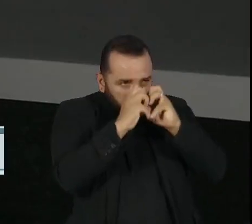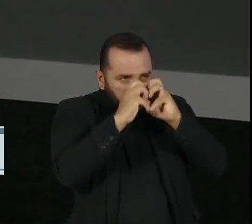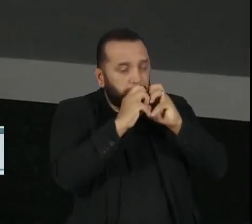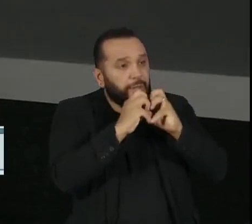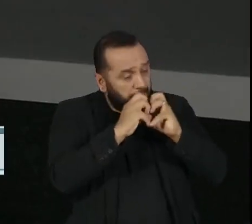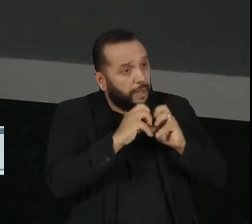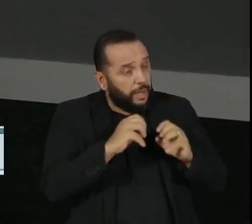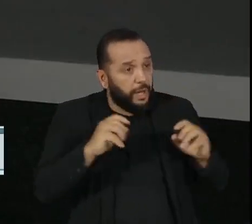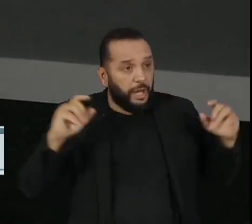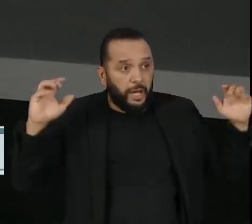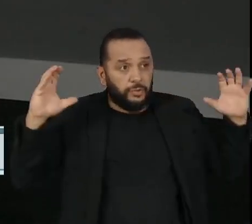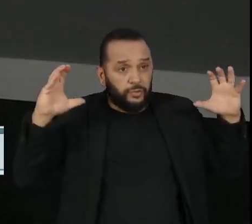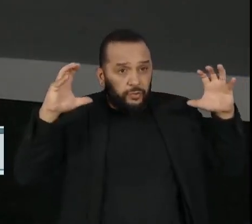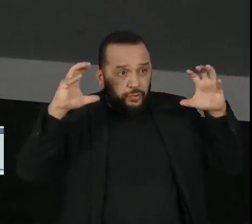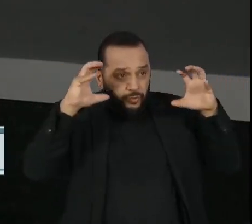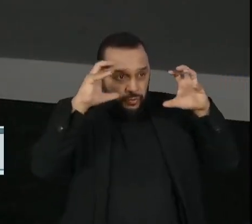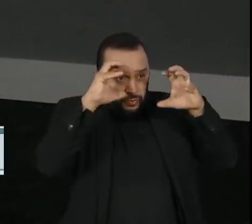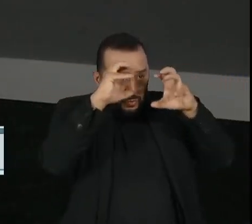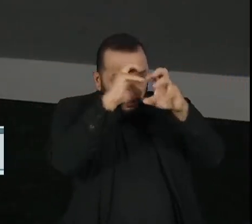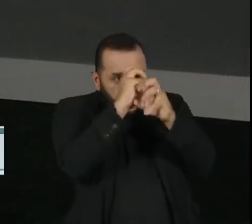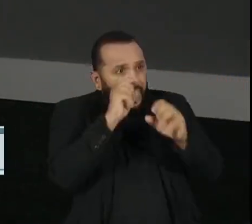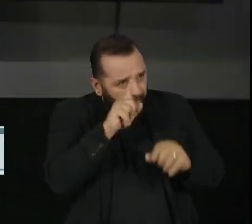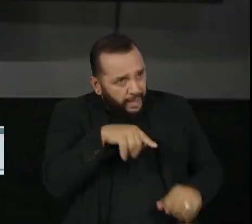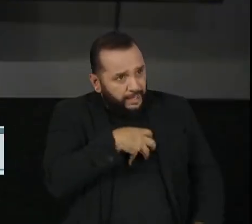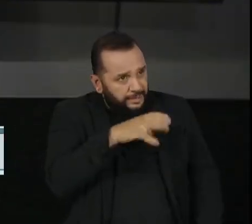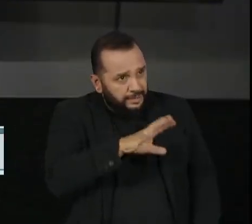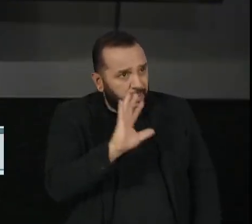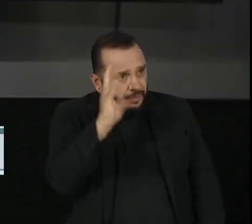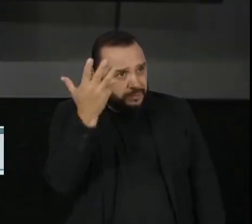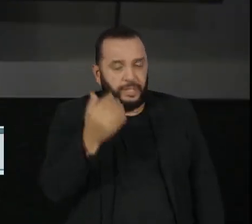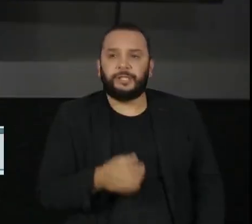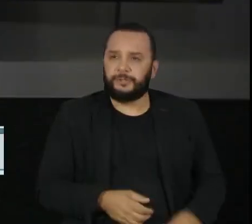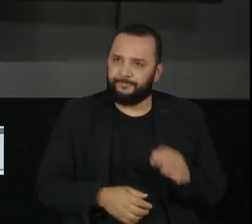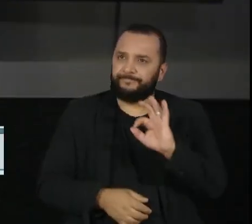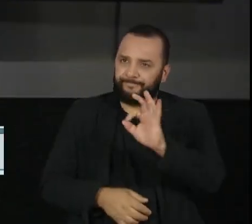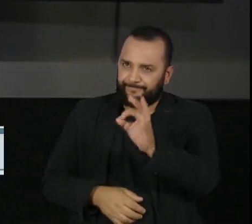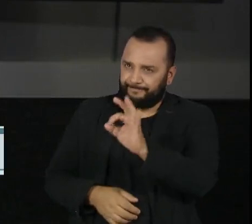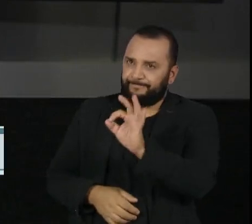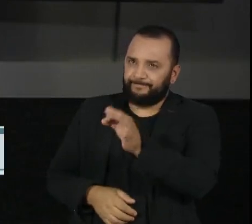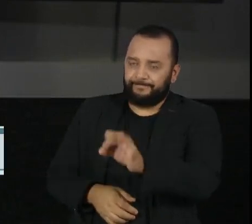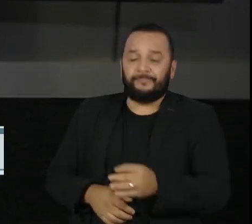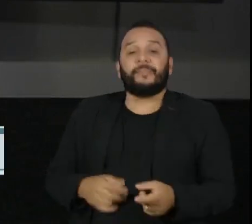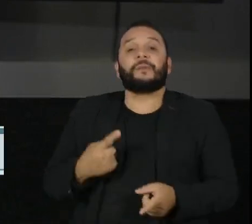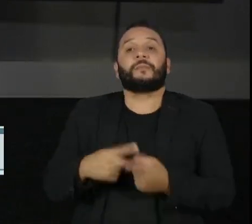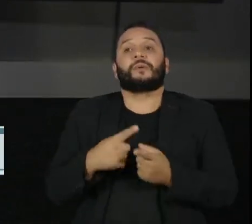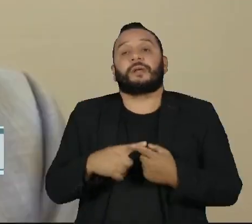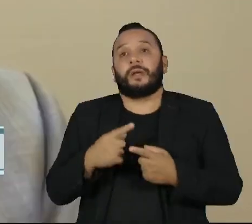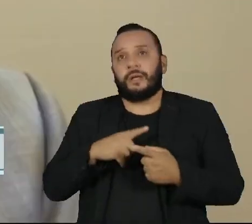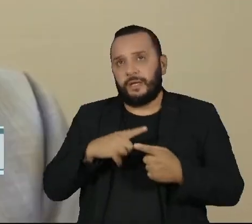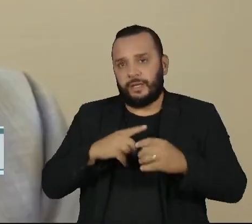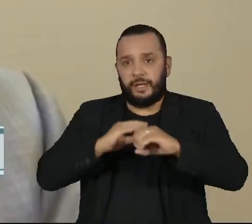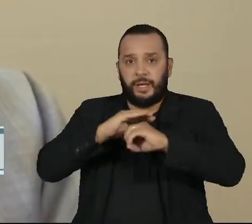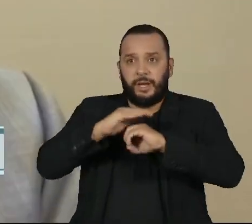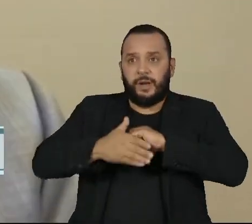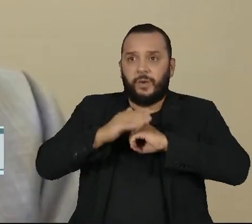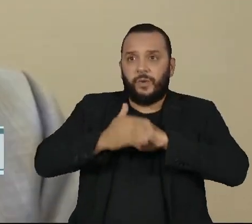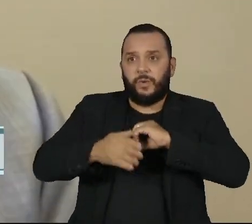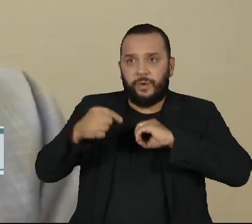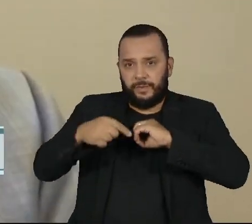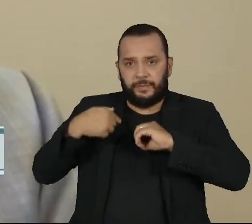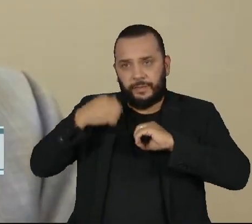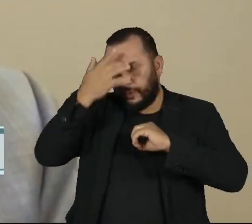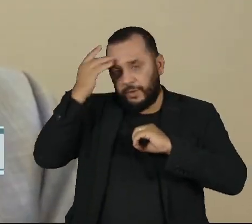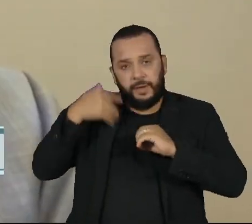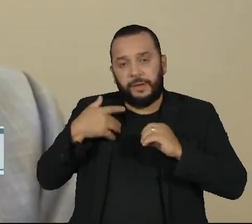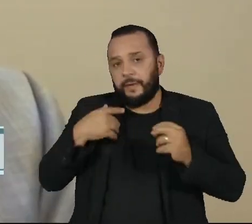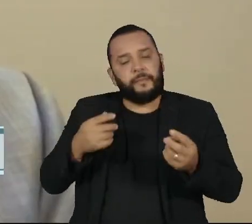das bordas. É isso que quem tem glaucoma vê? Isso. O glaucoma ele é dificilmente perceptível pelo paciente porque